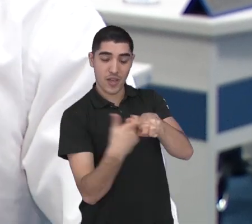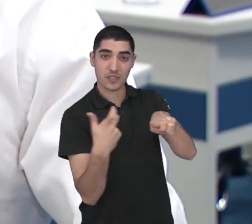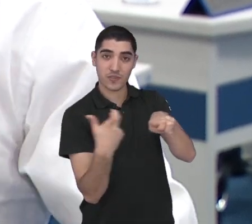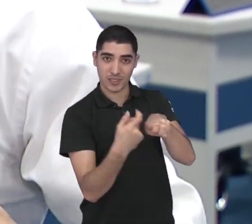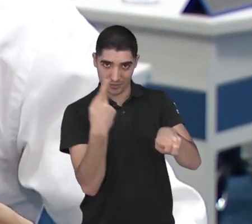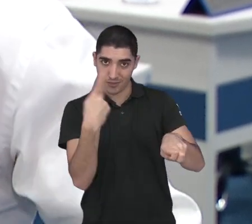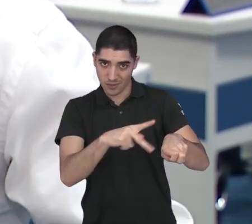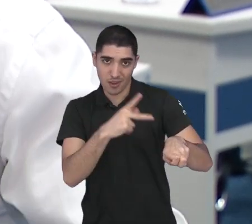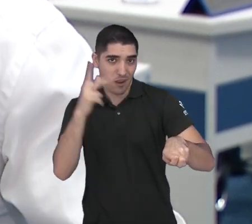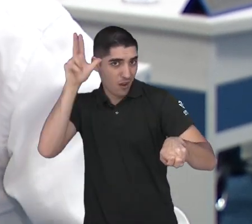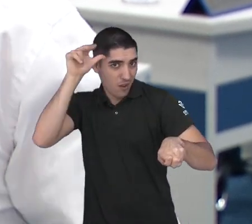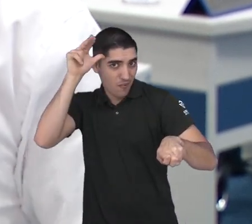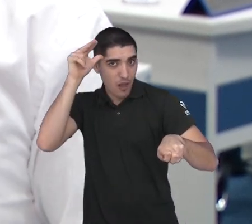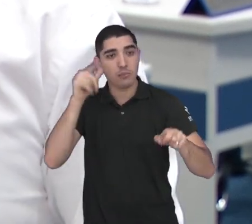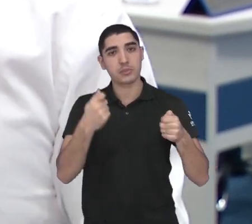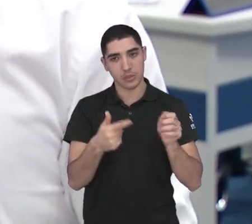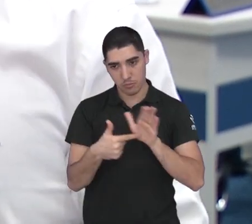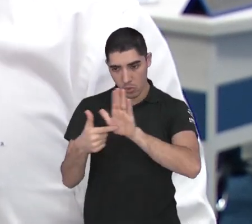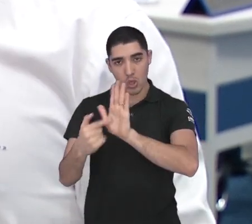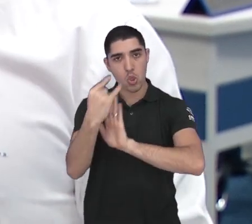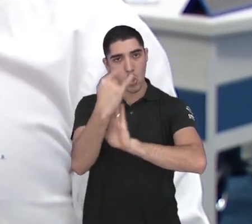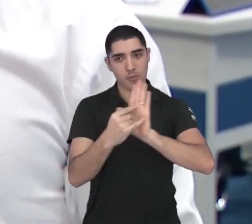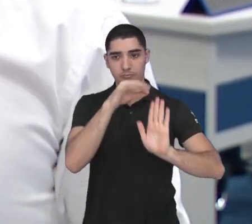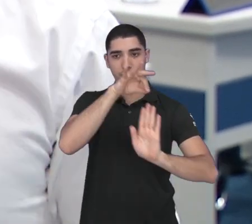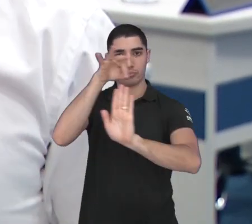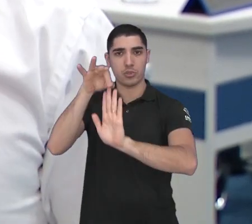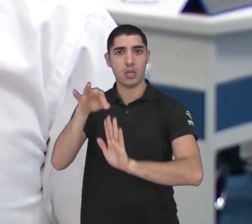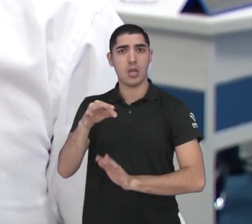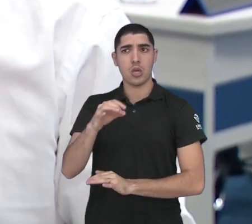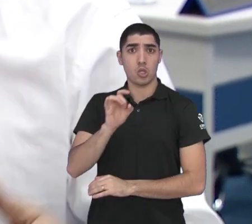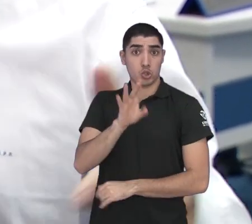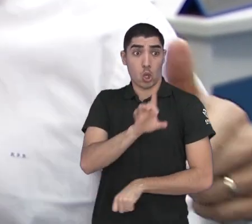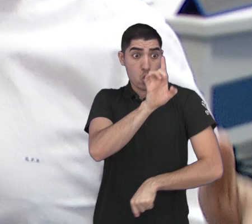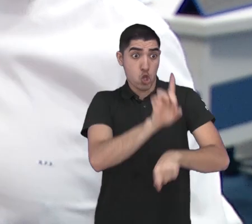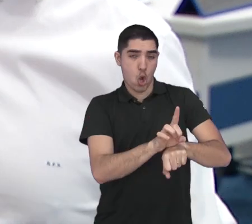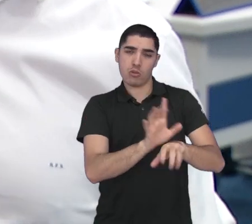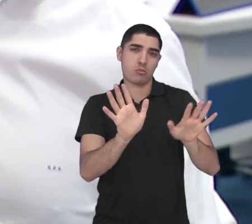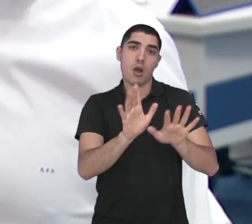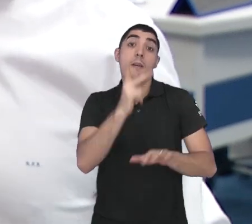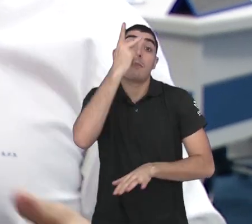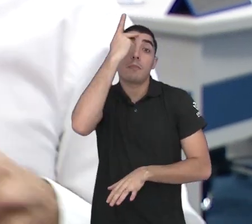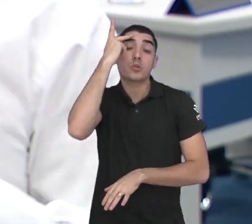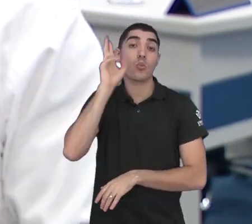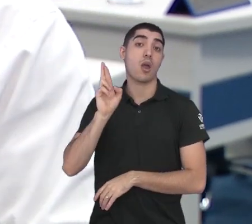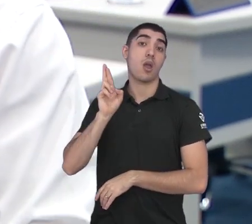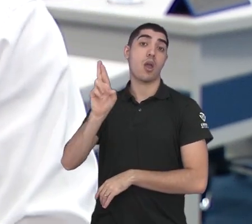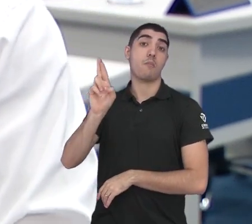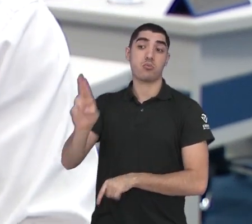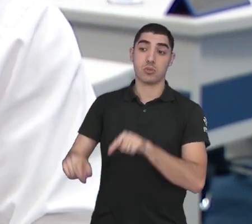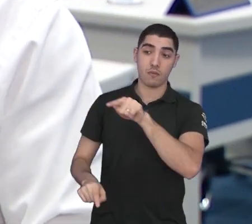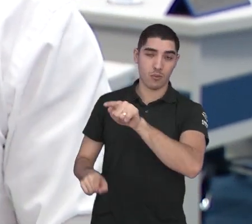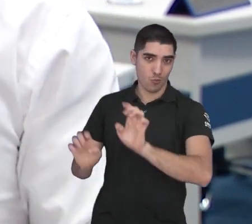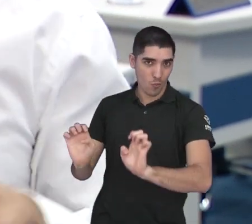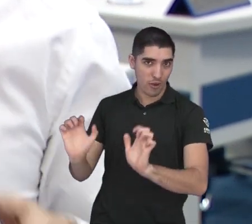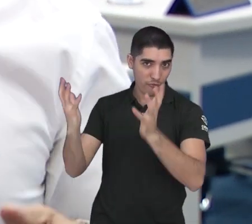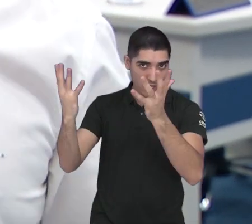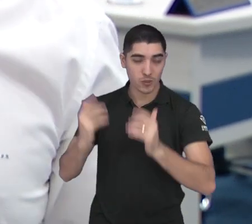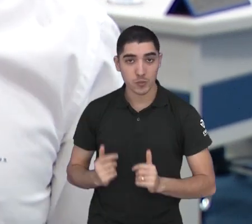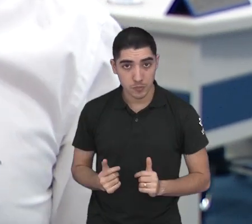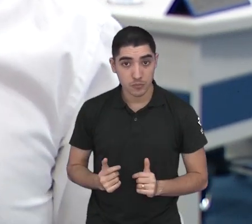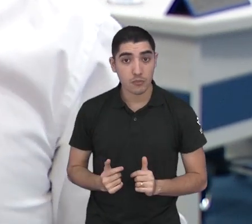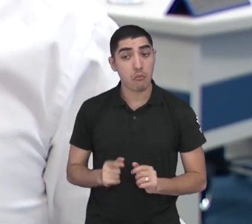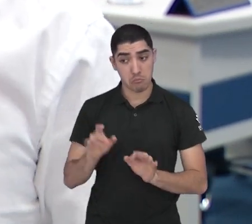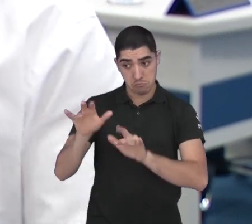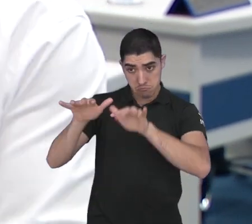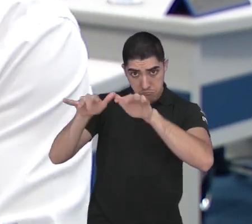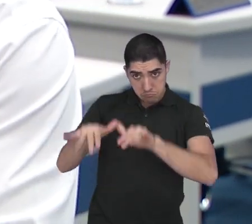estar vacinado, né? E o responsável, não precisa ser o dono do cavalo, o responsável que vai participar do evento naquele